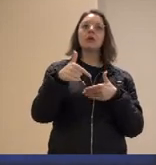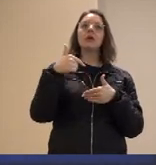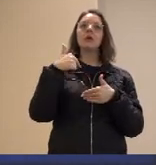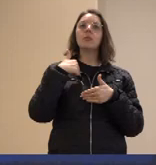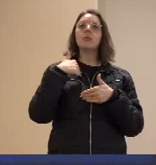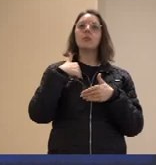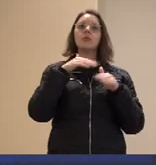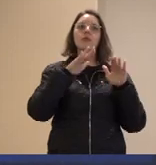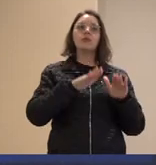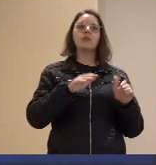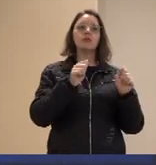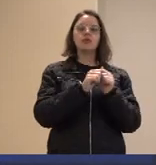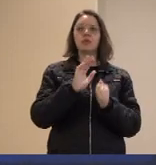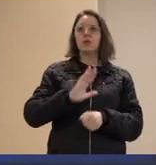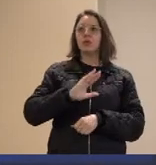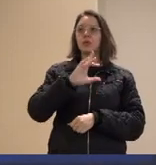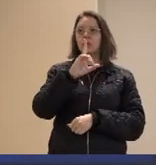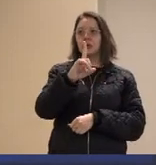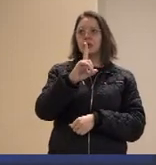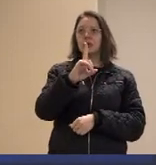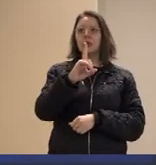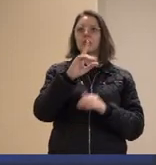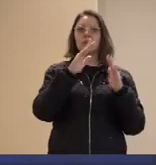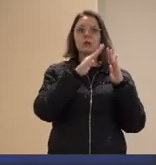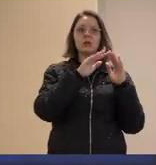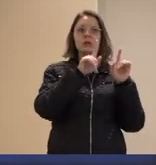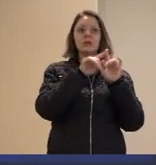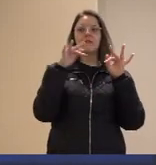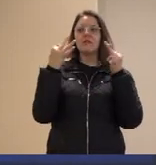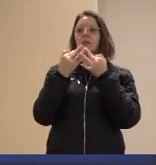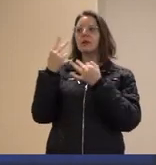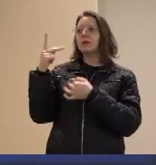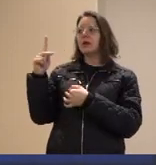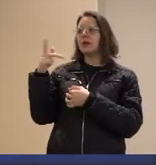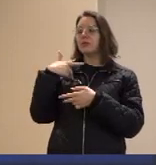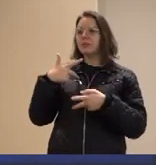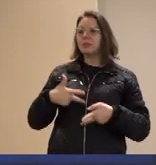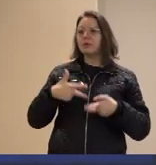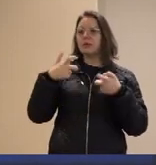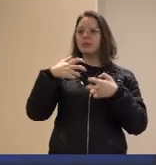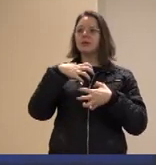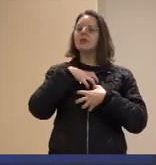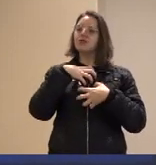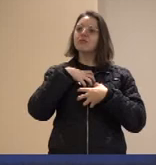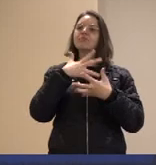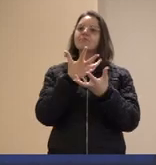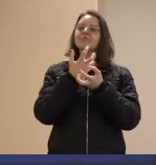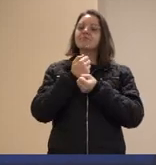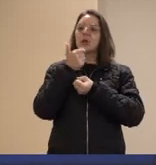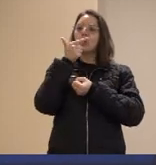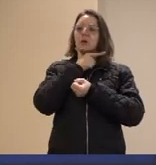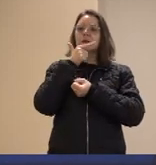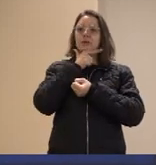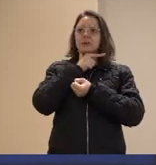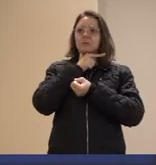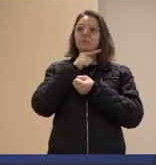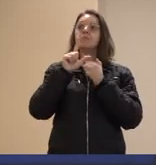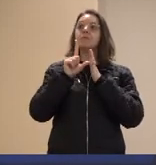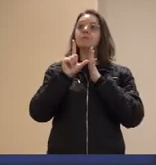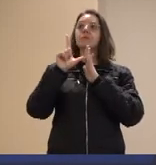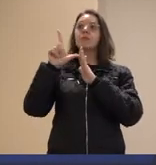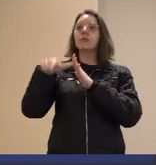a coordenadora do abrigo e com a família dela. E percebi que foi onde que eu me senti acolhida. Depois